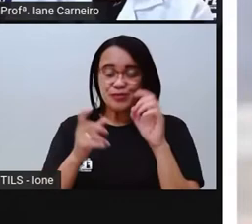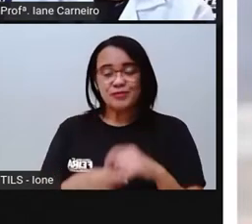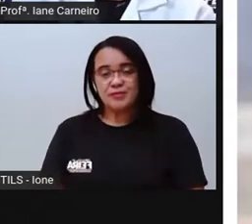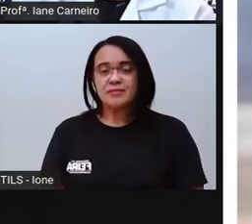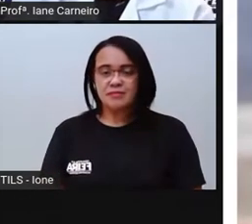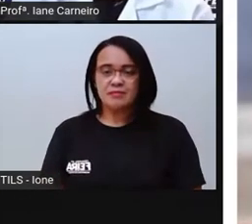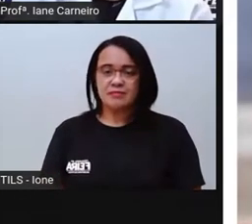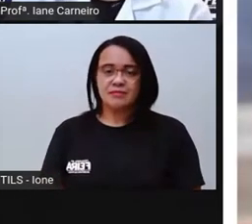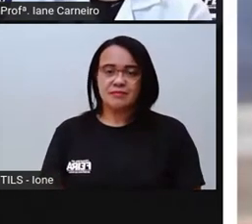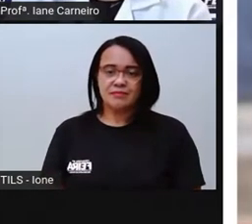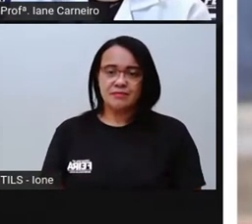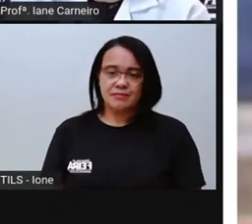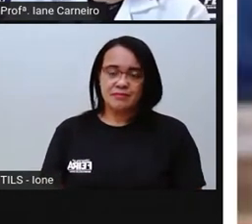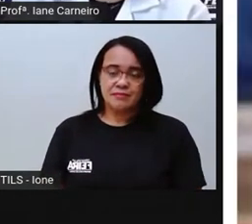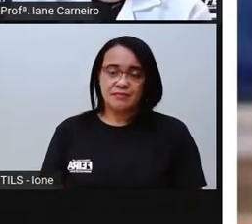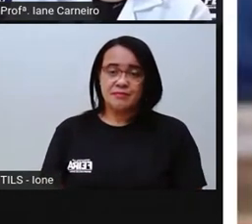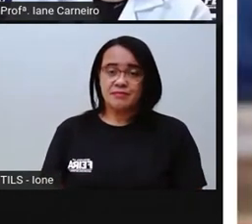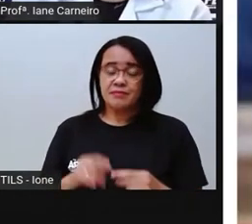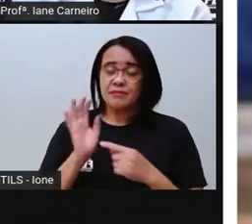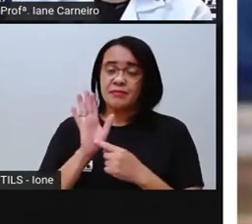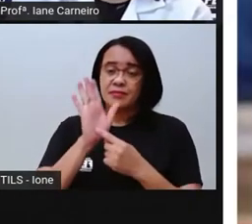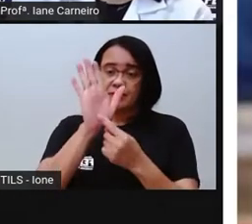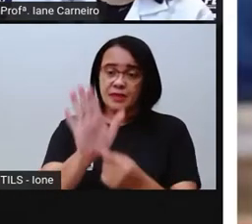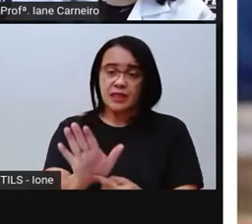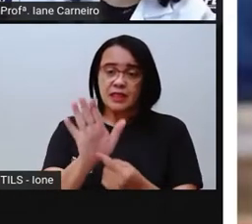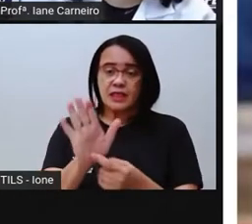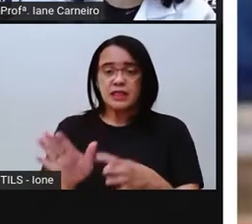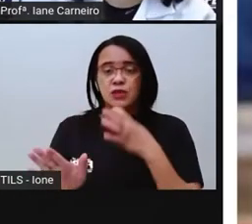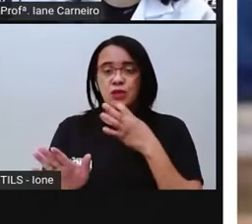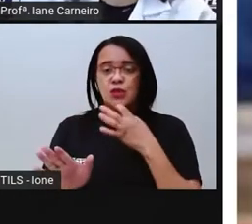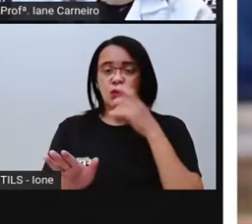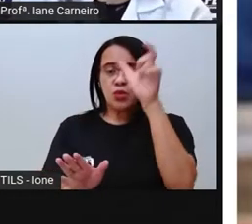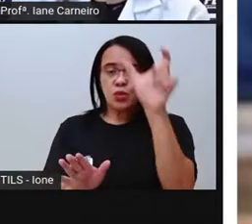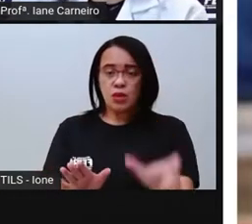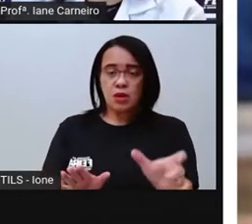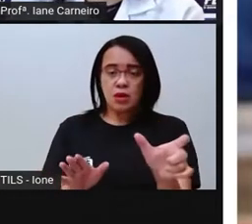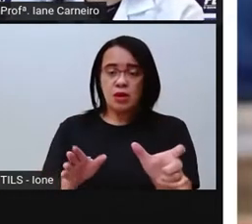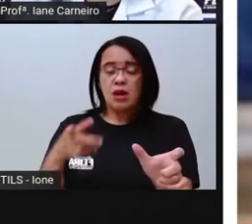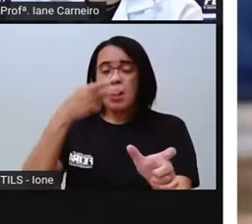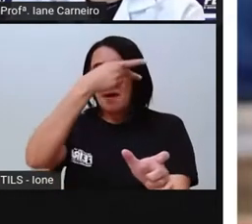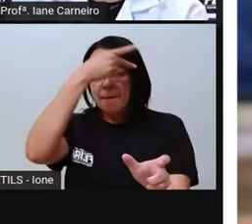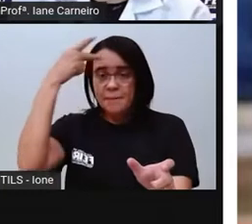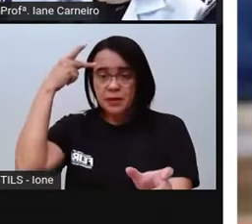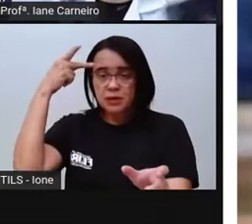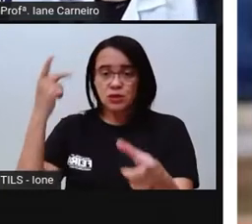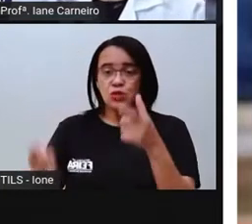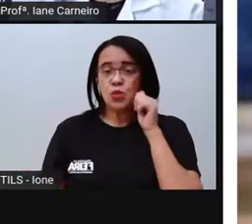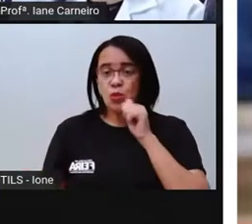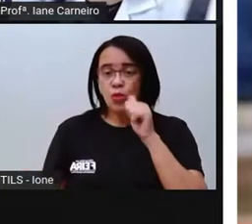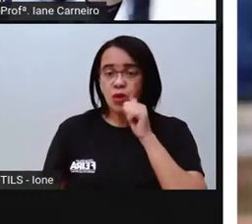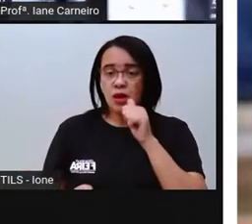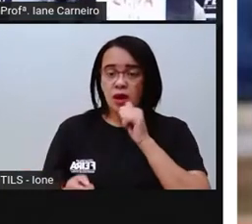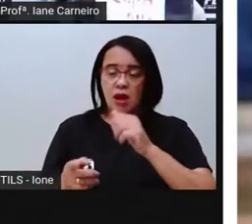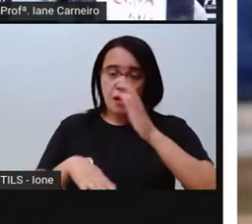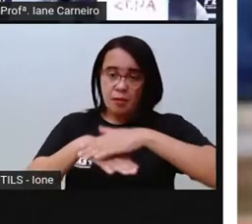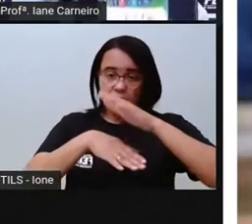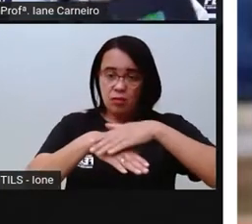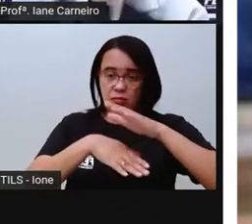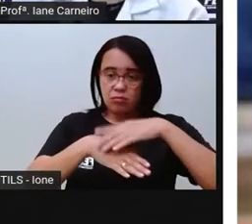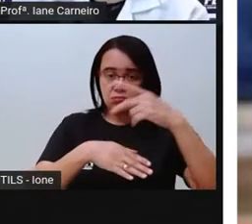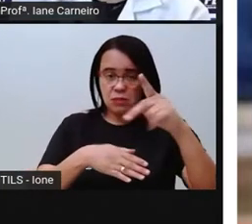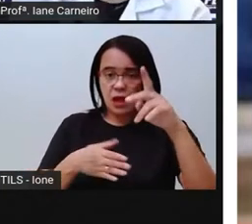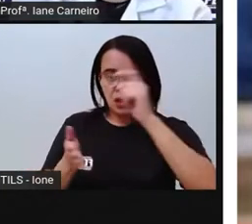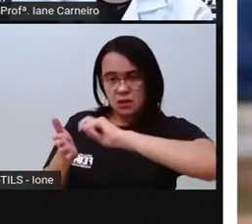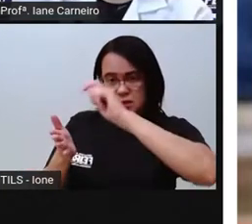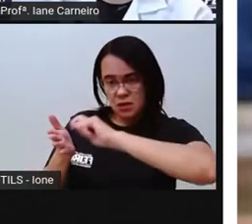E aí, a Pró trouxe um pouquinho, né, para vocês conhecerem quem é a autora desse texto que a gente vai ler, desse livro que vocês vão conhecer